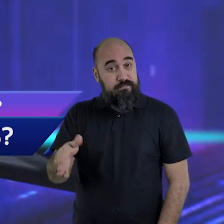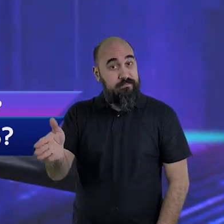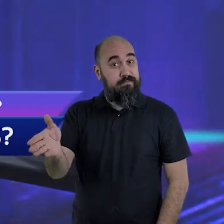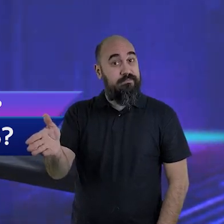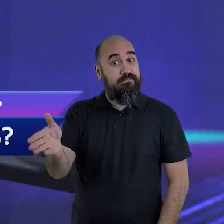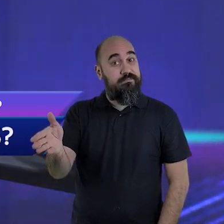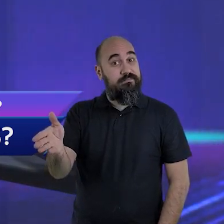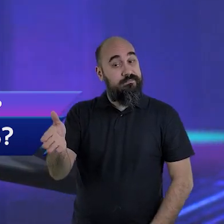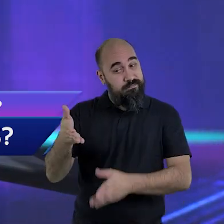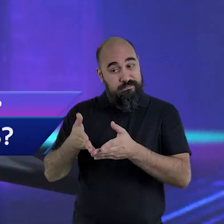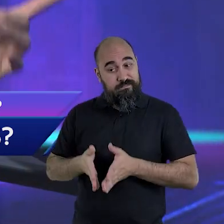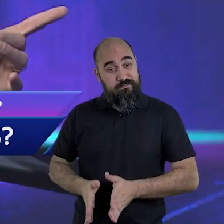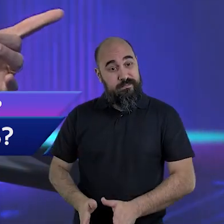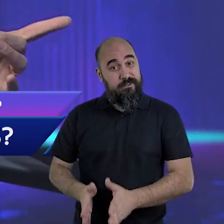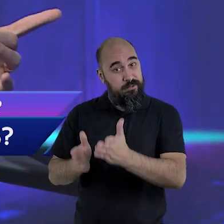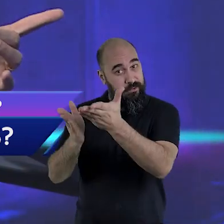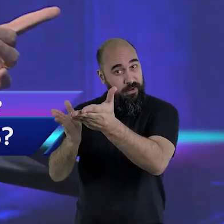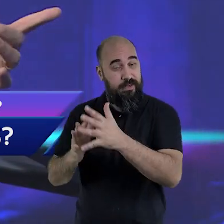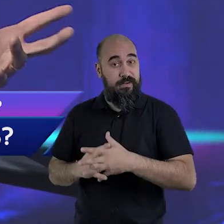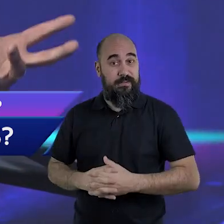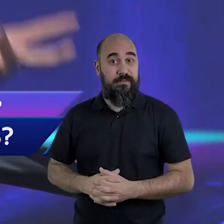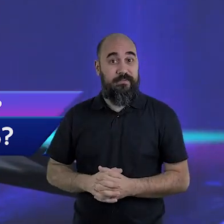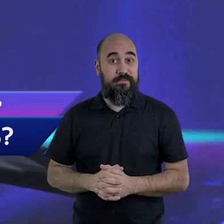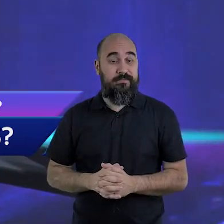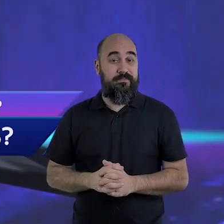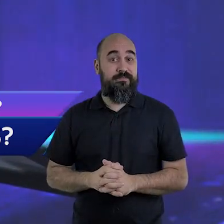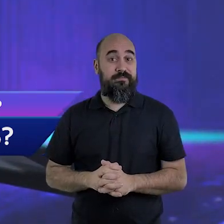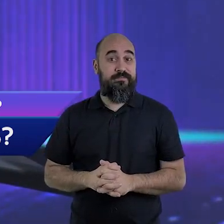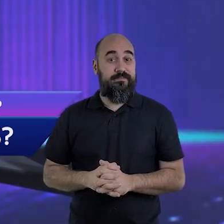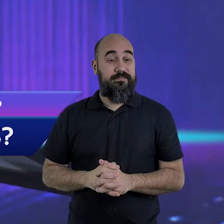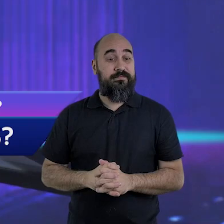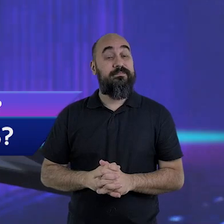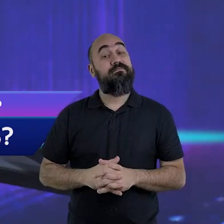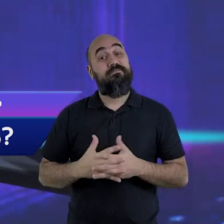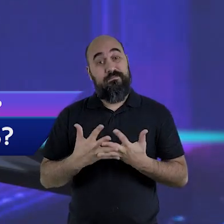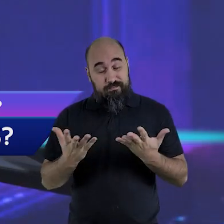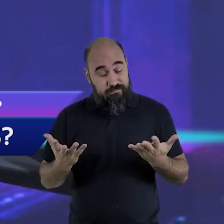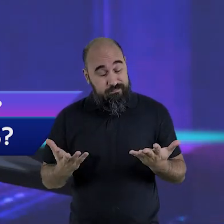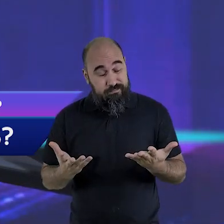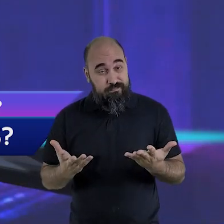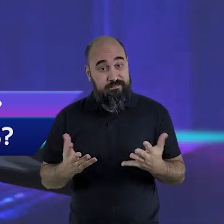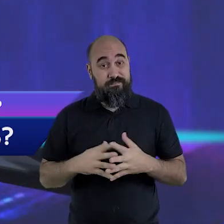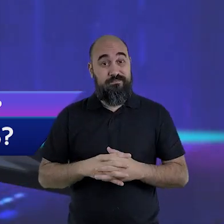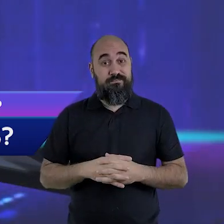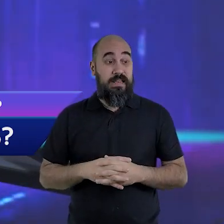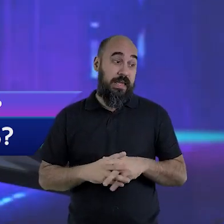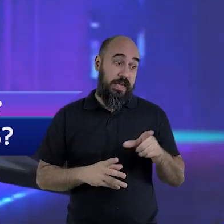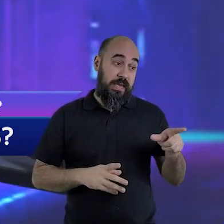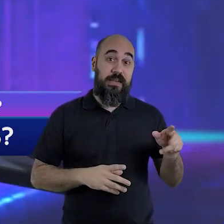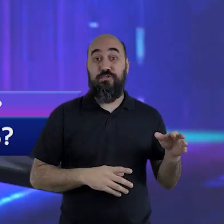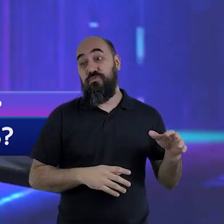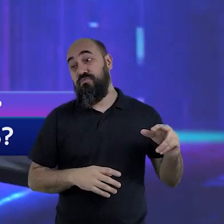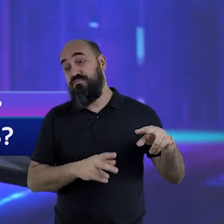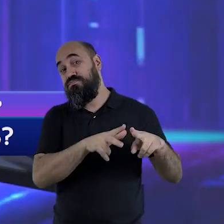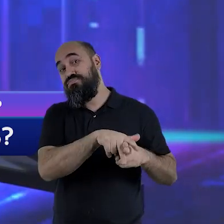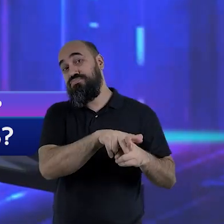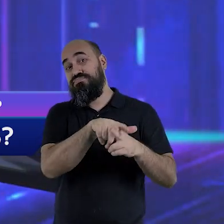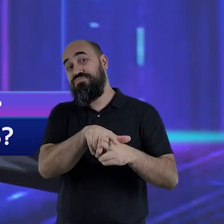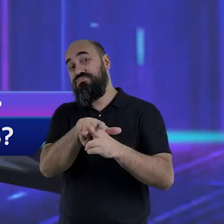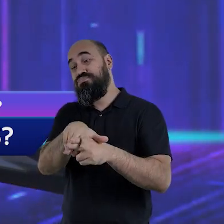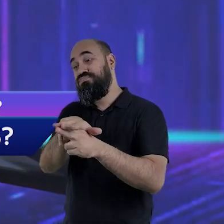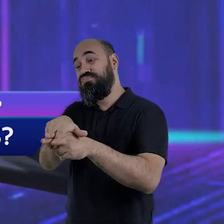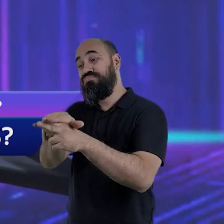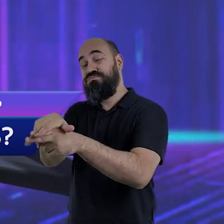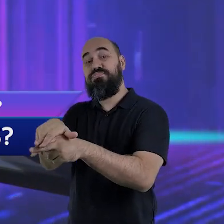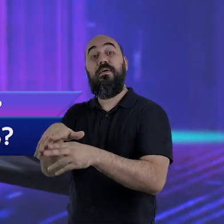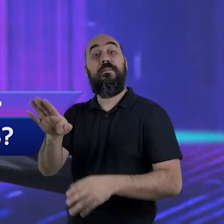nascer, se não fosse um pedido para que eles fossem obrigados a voltar à cidade de Belém.